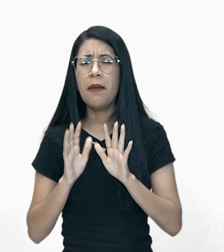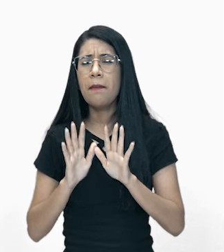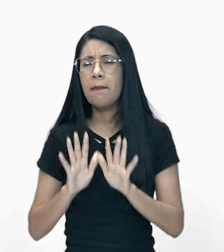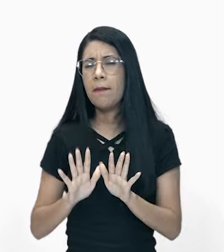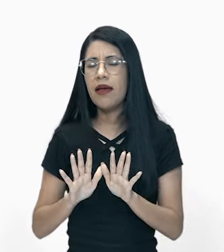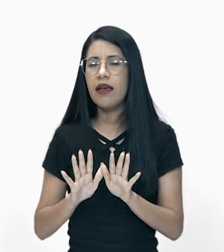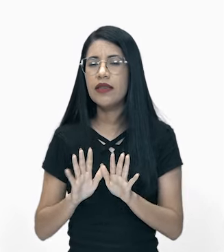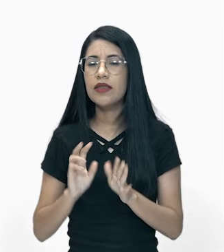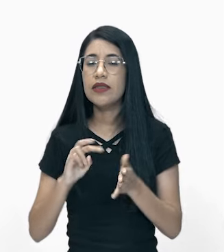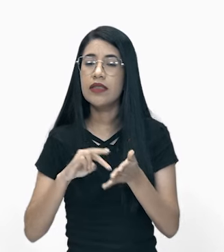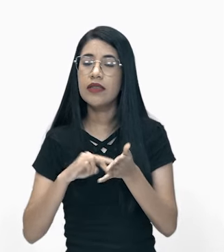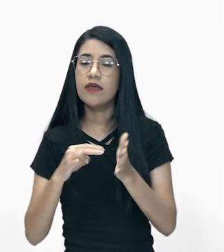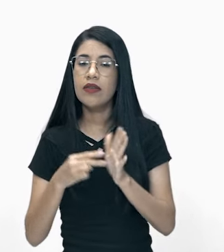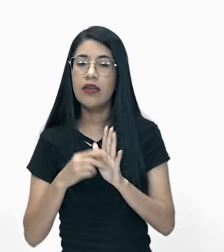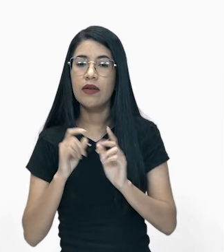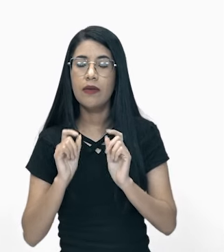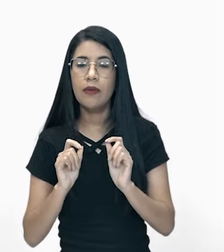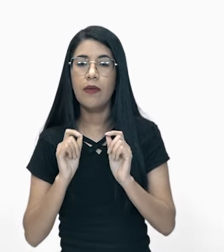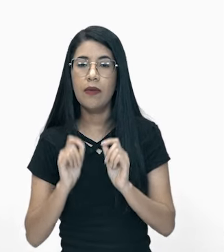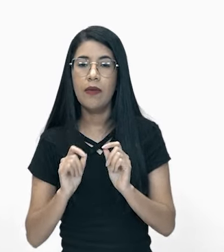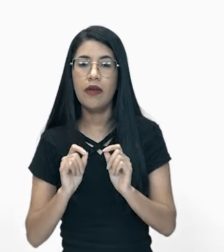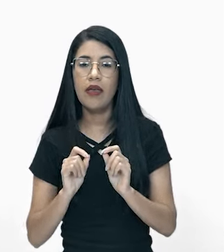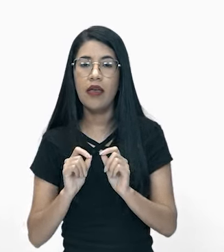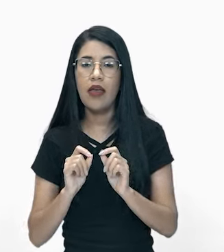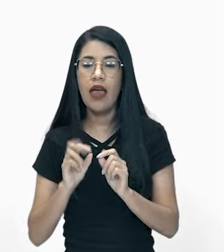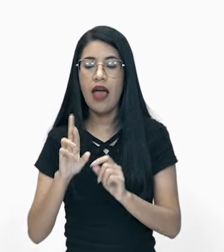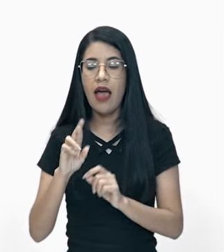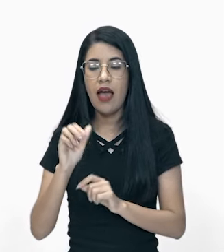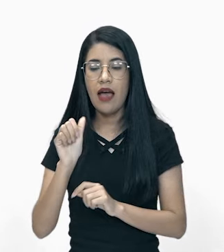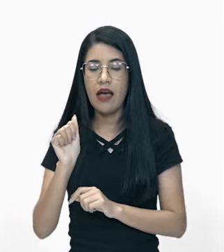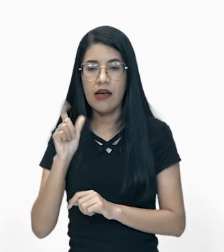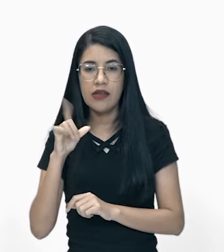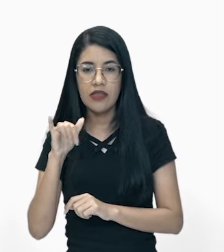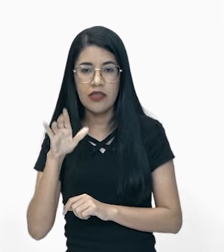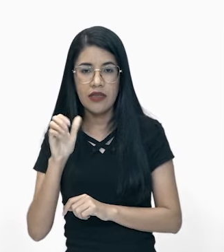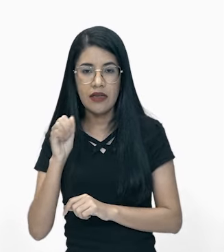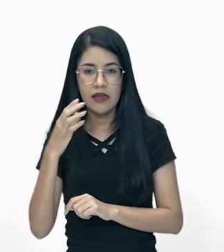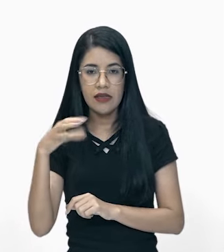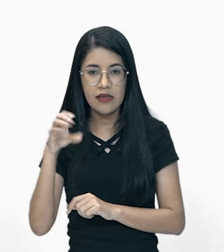é uma radiação